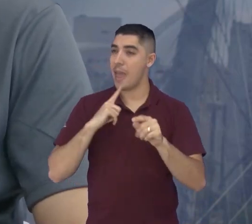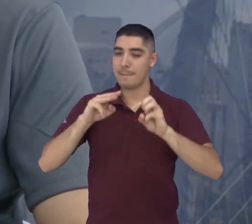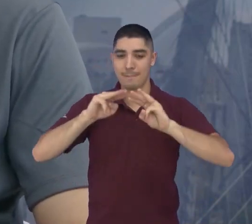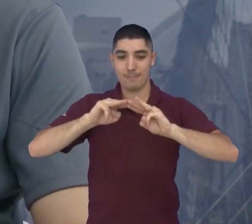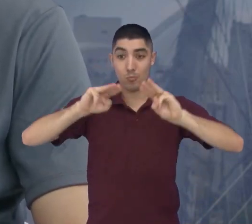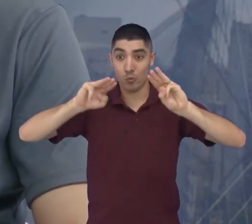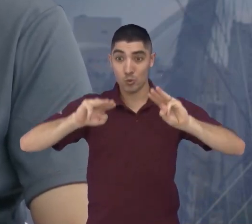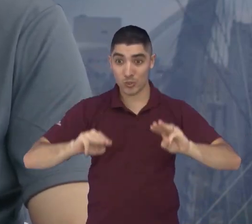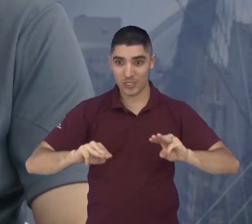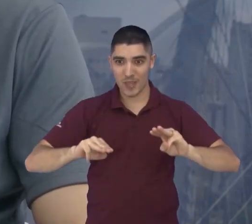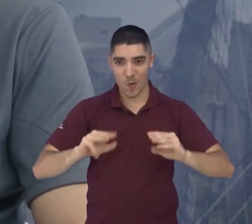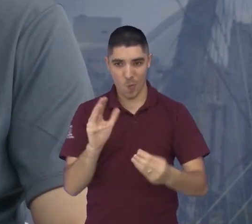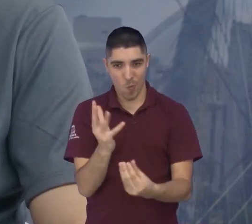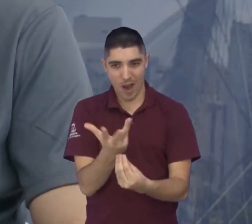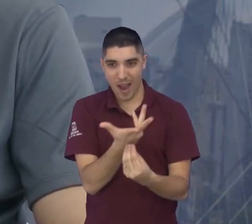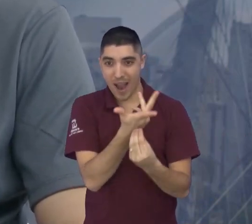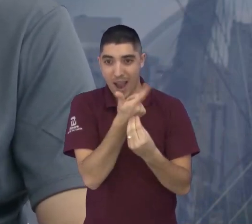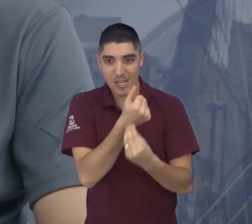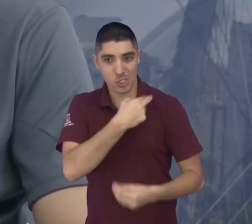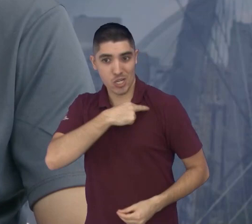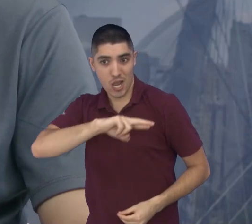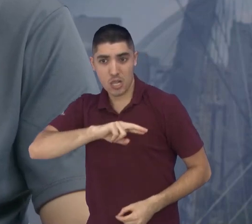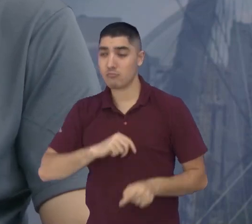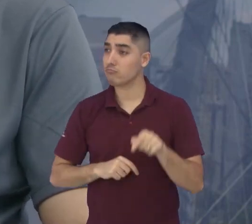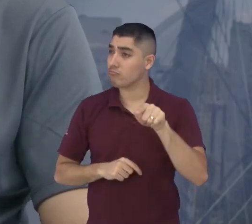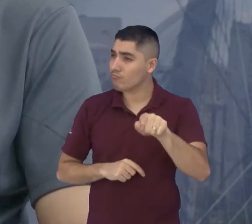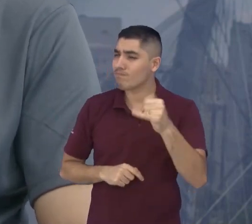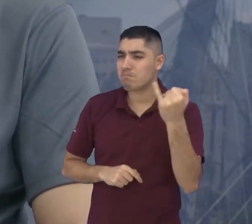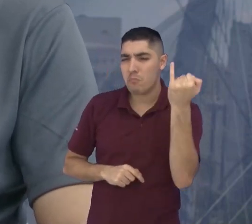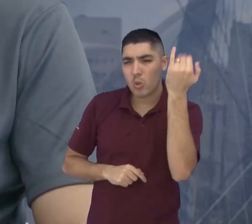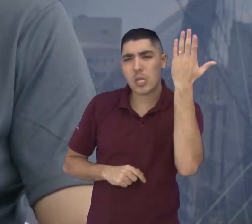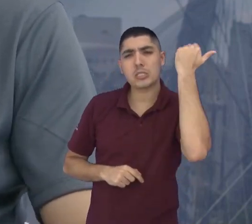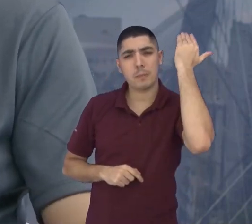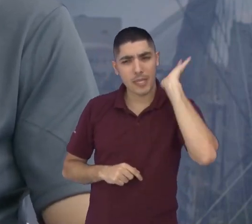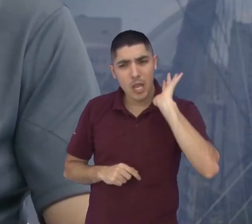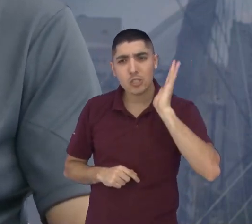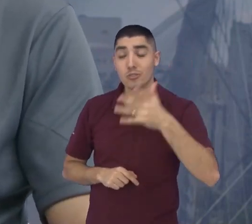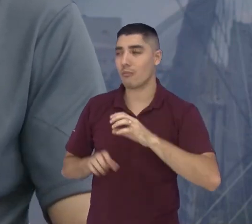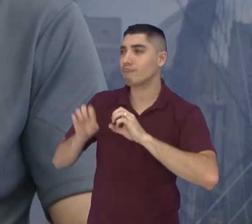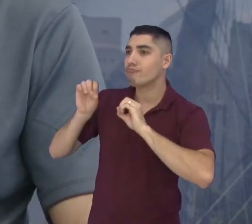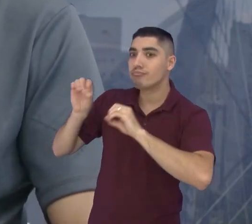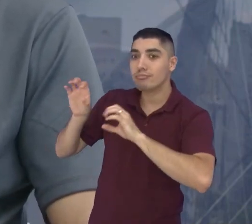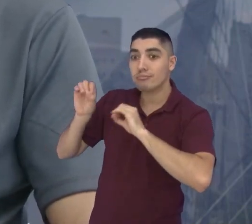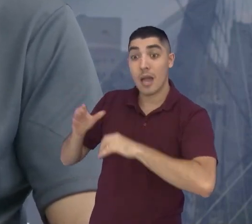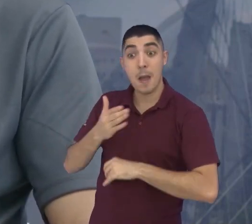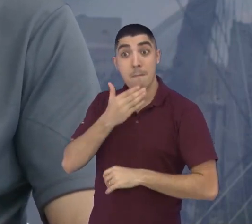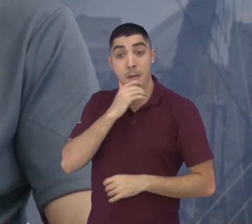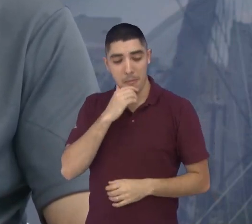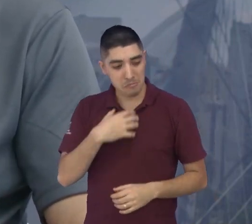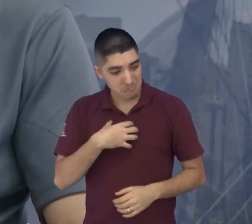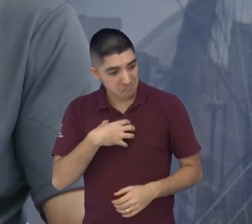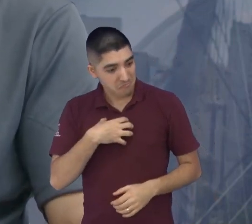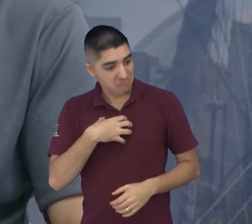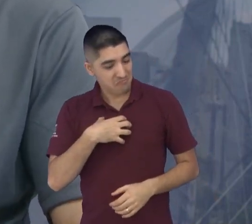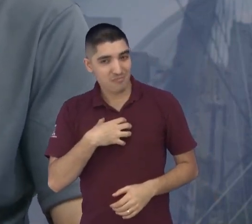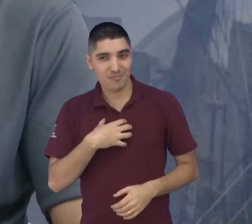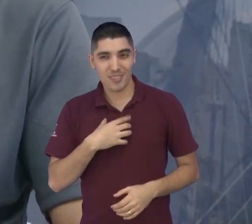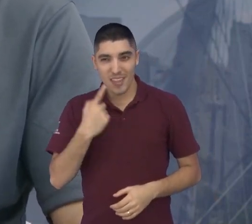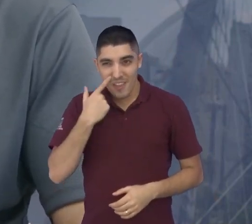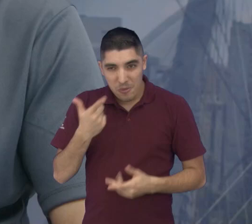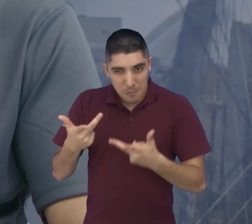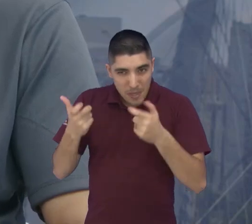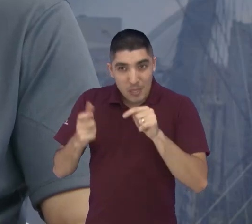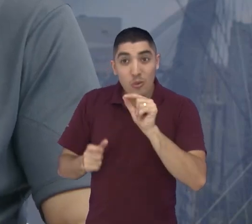Ele também é antigo, ele foi muito importante para a cidade." Então, a gente vê nesse ato a